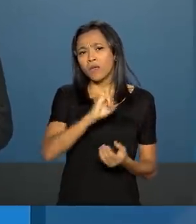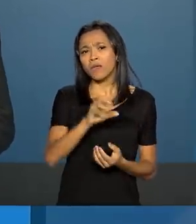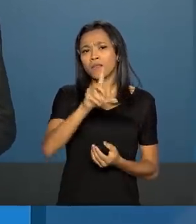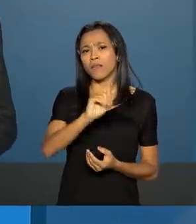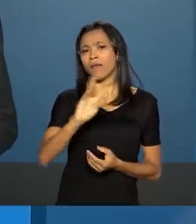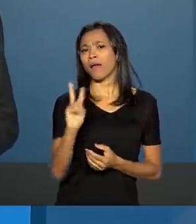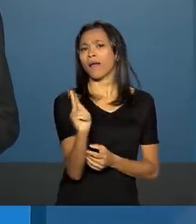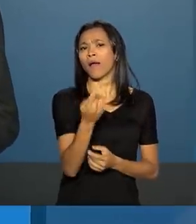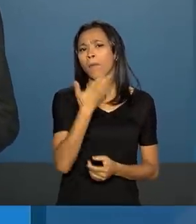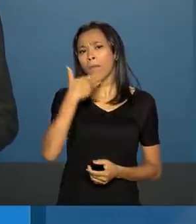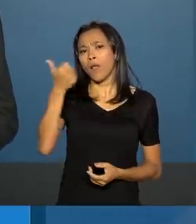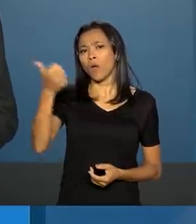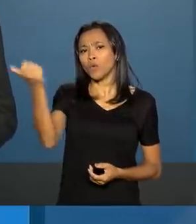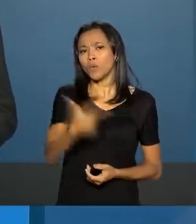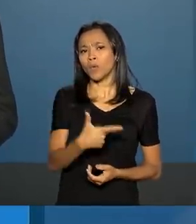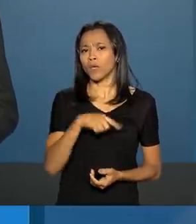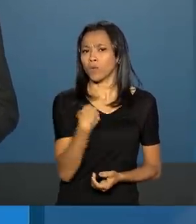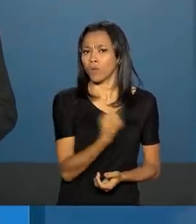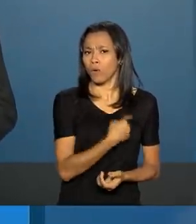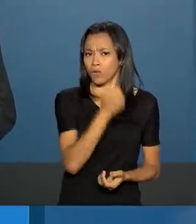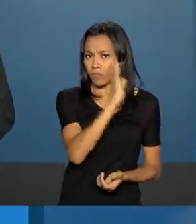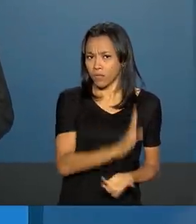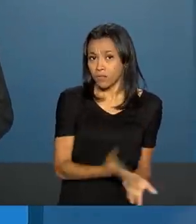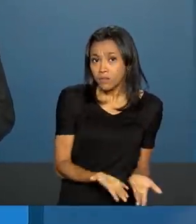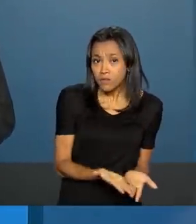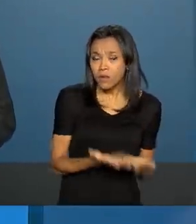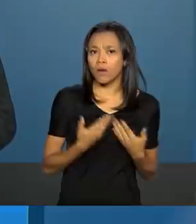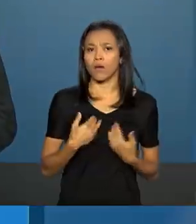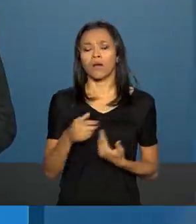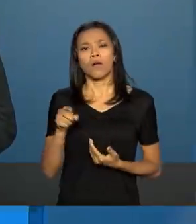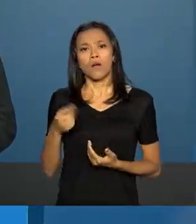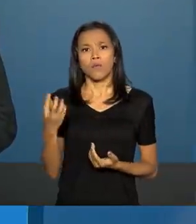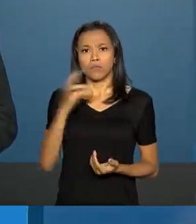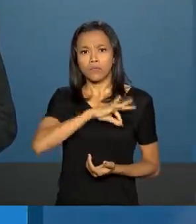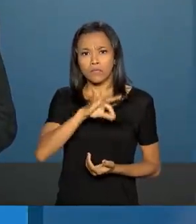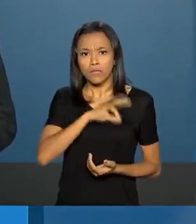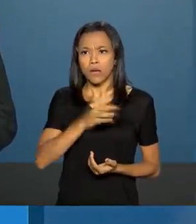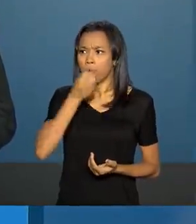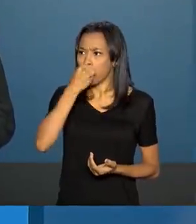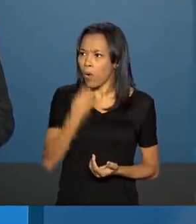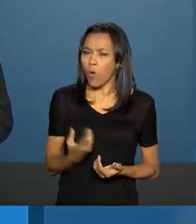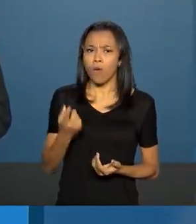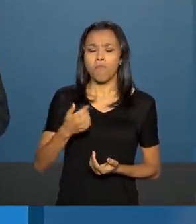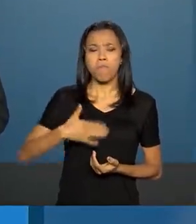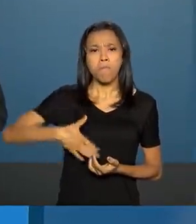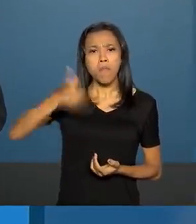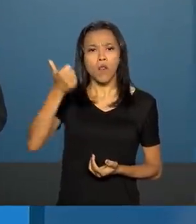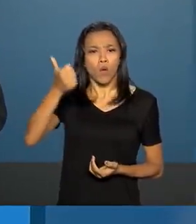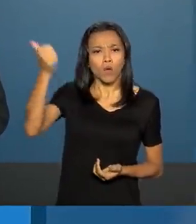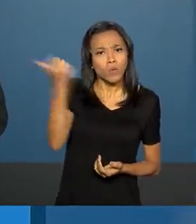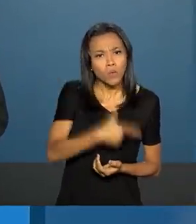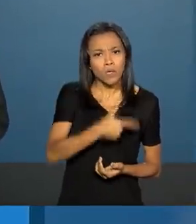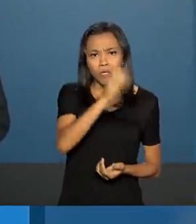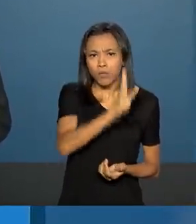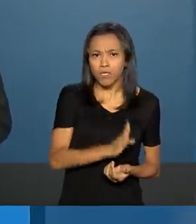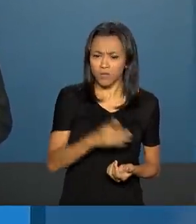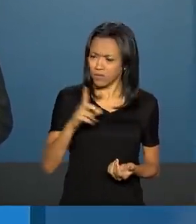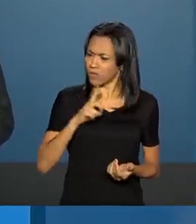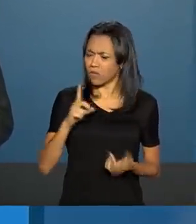melhor do que o nosso, uma renda per capita muito melhor do que a nossa, sendo que nós temos tudo nessa